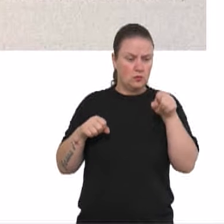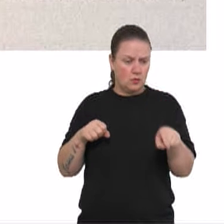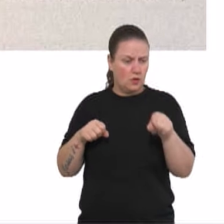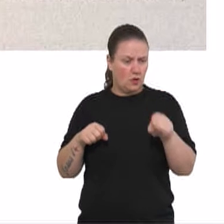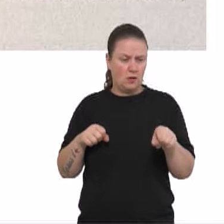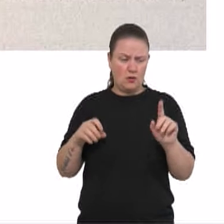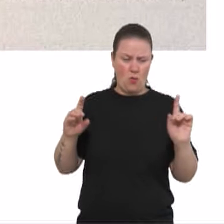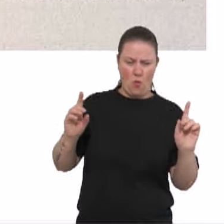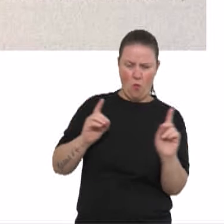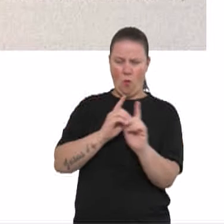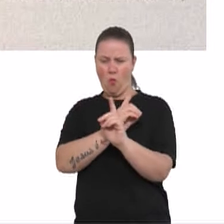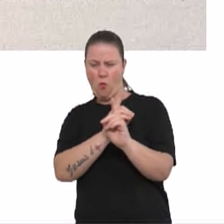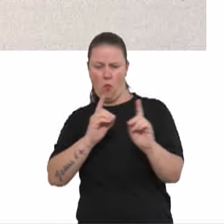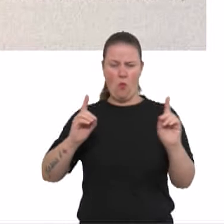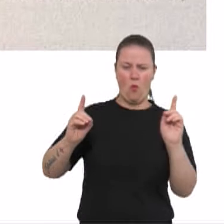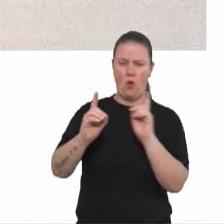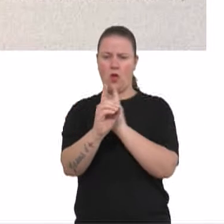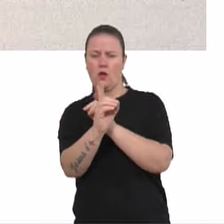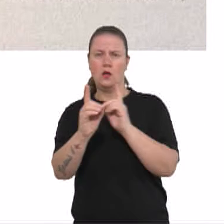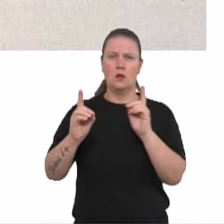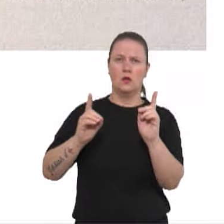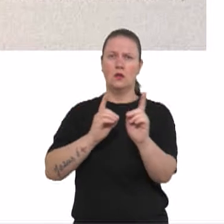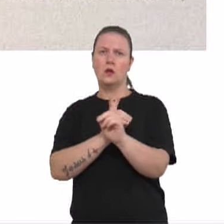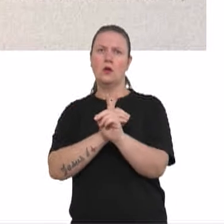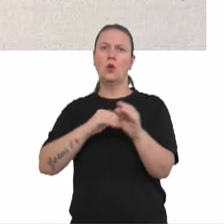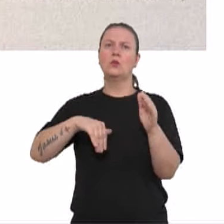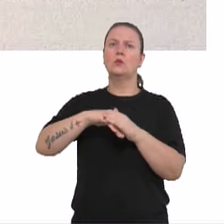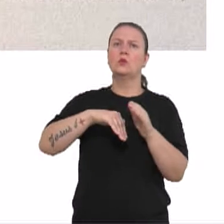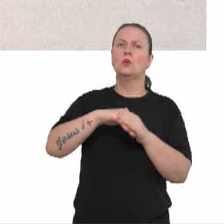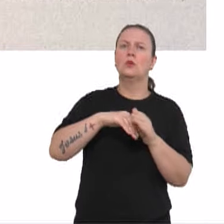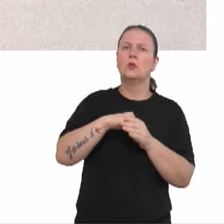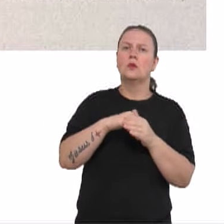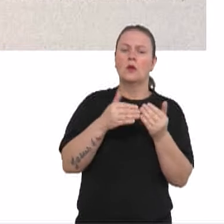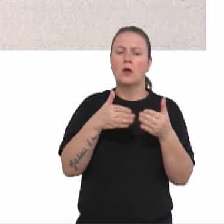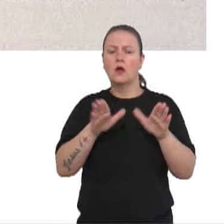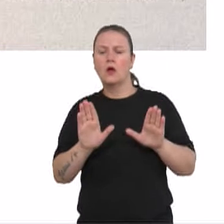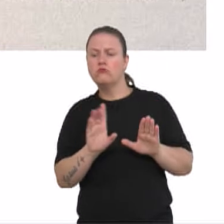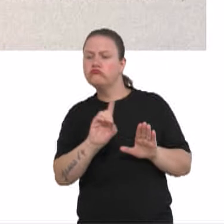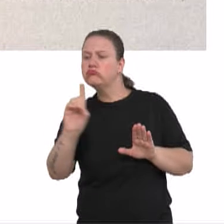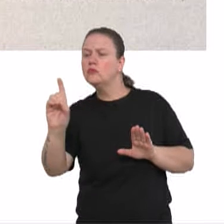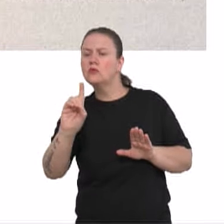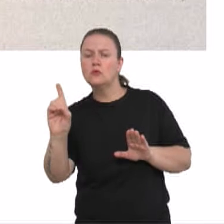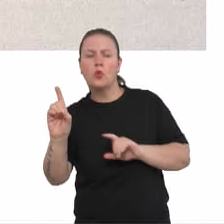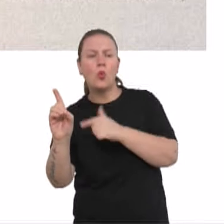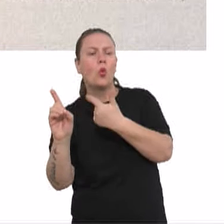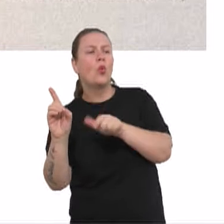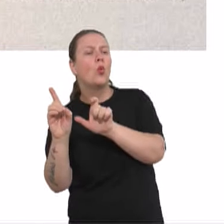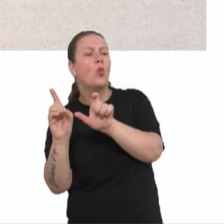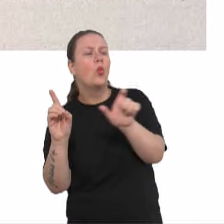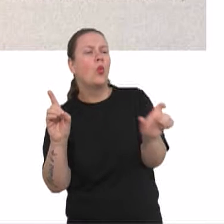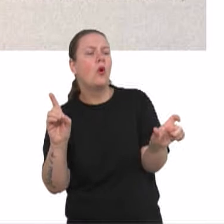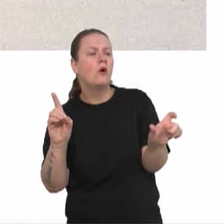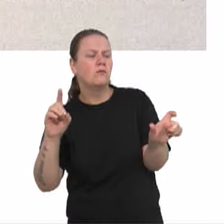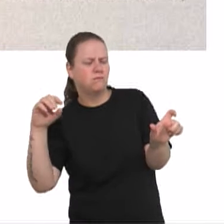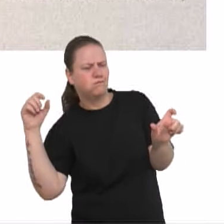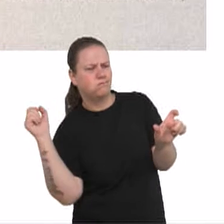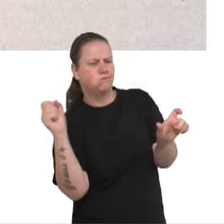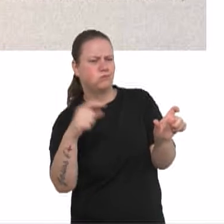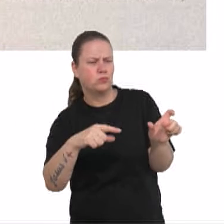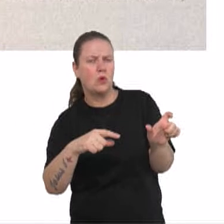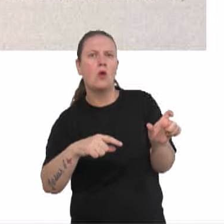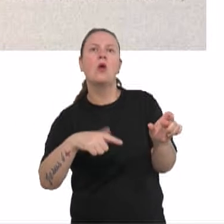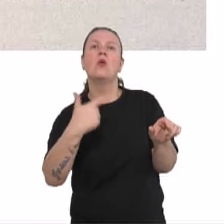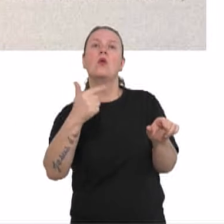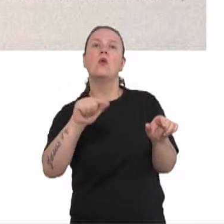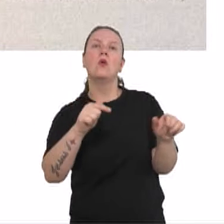Pedrinho. Agora, grande jogada do Pedrinho. Abriu na ponta direita para o Jadson. Jadson recolheu e